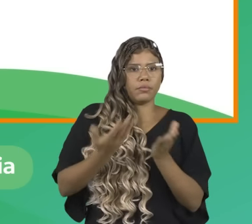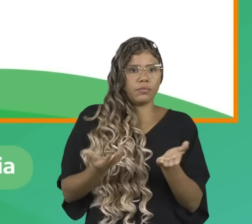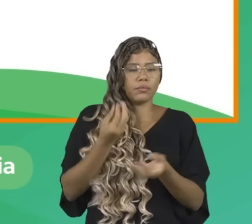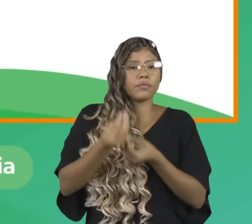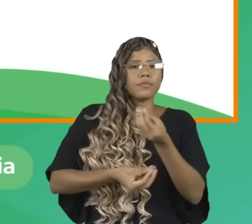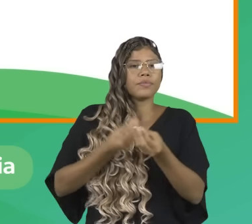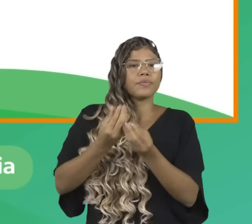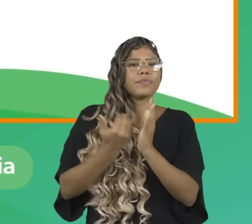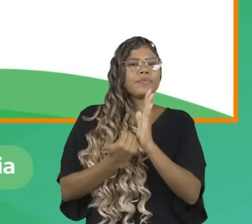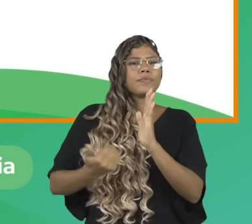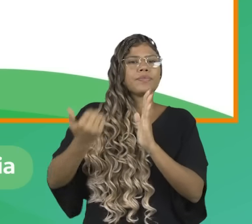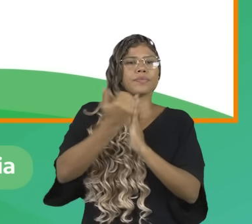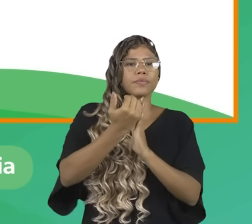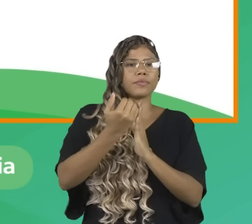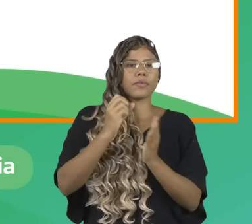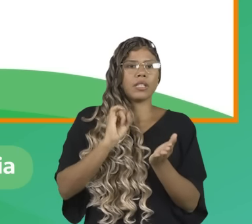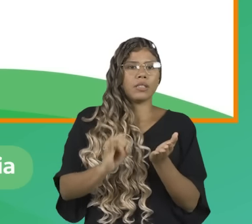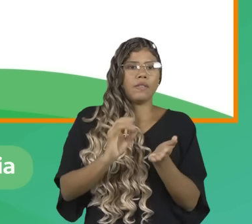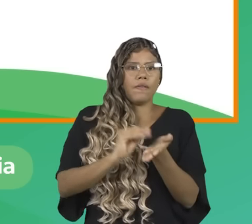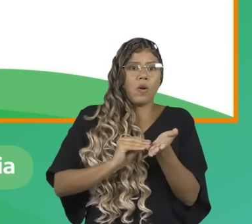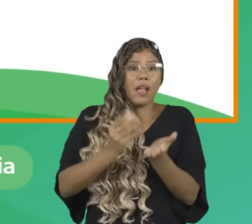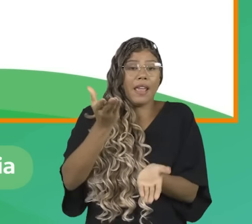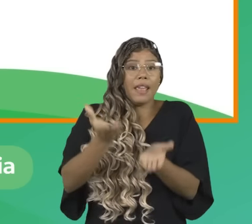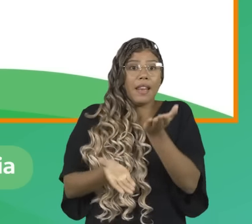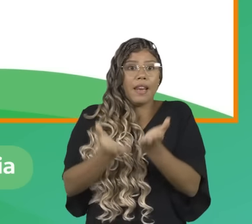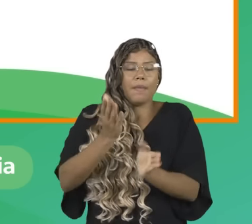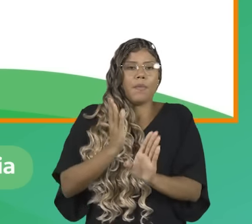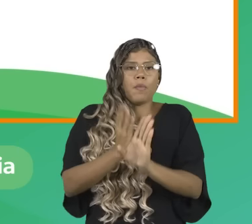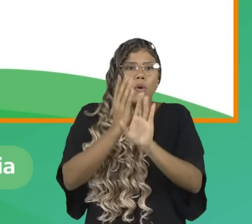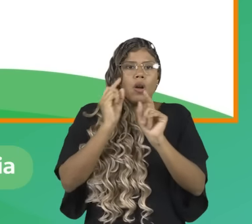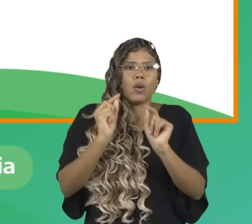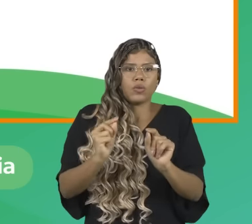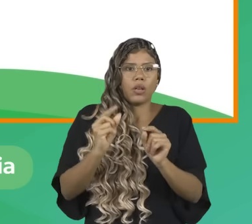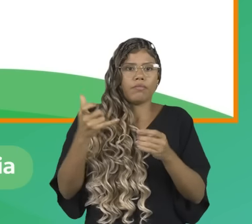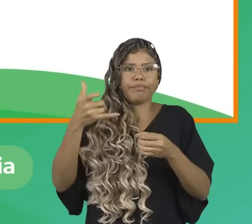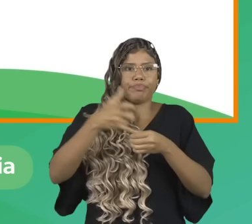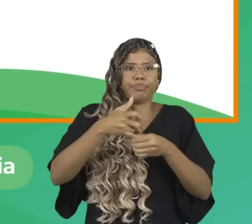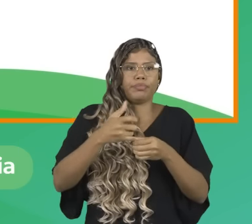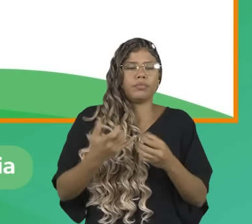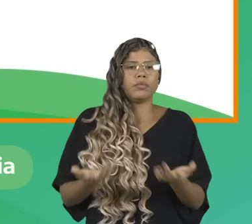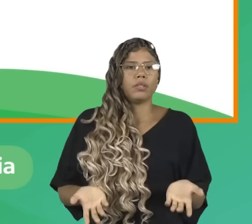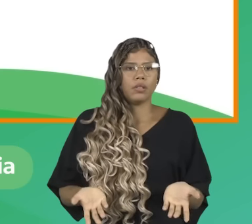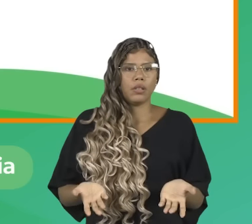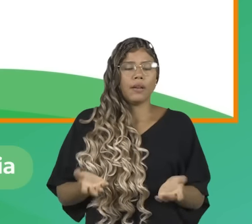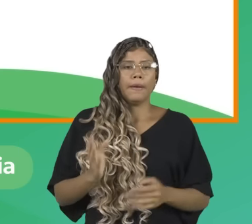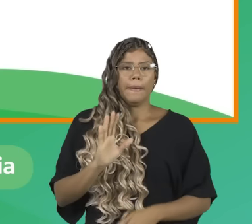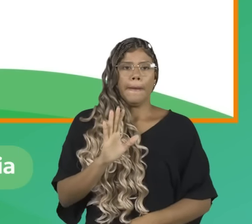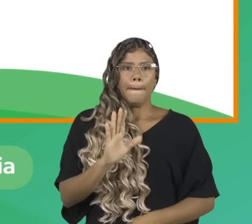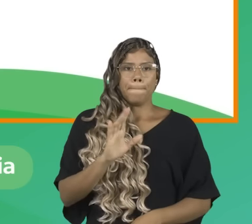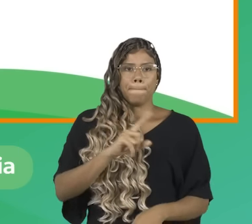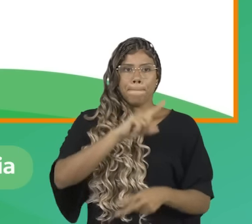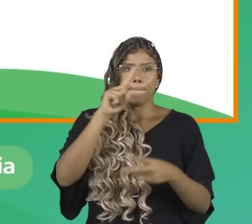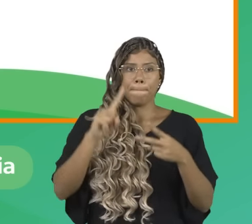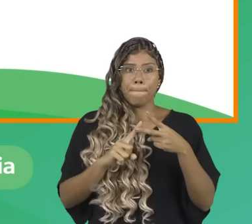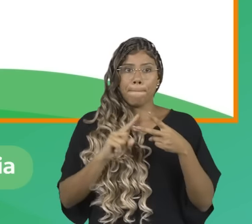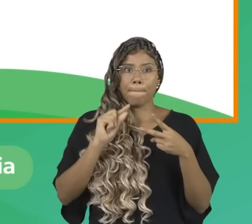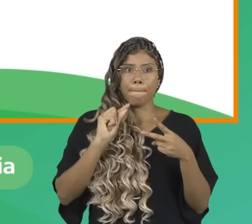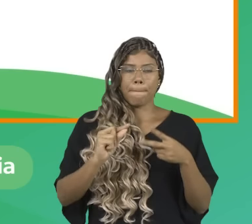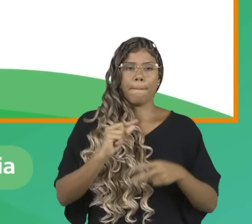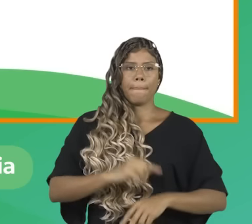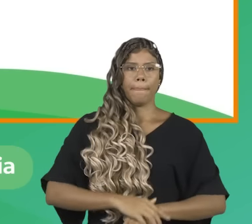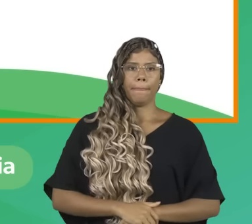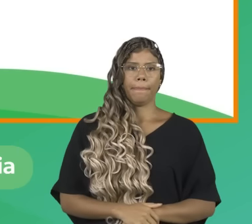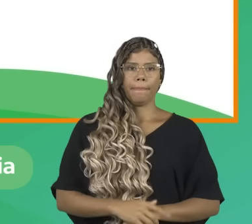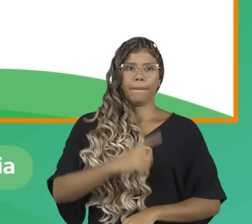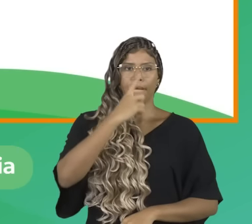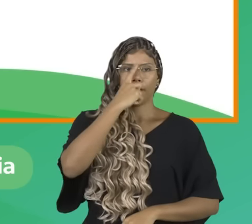desequilíbrio pela queima de combustíveis fósseis. A segunda parte é tornar esse sistema cíclico. Como eu mencionei lá no começo, esse sistema é